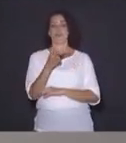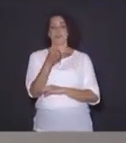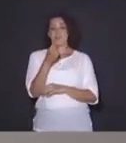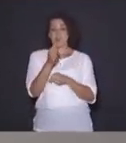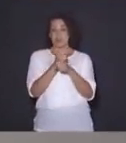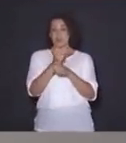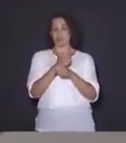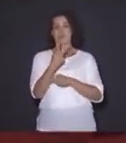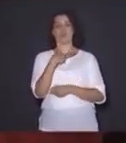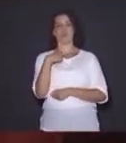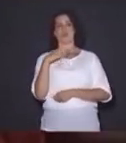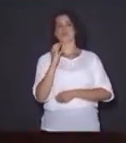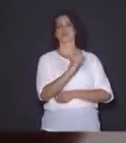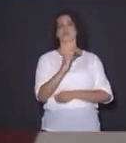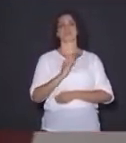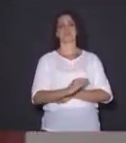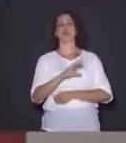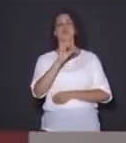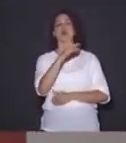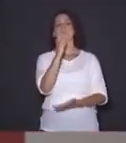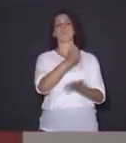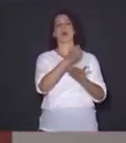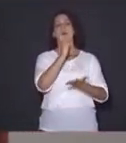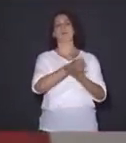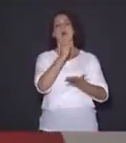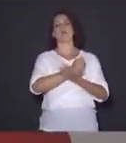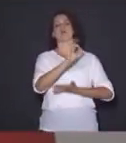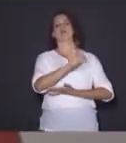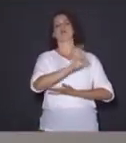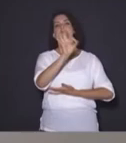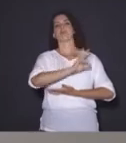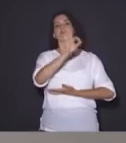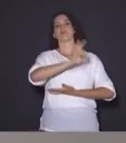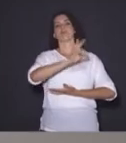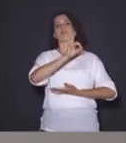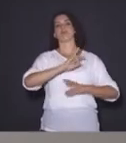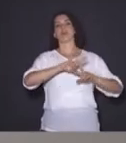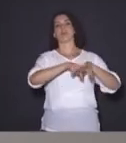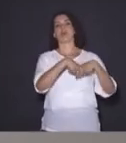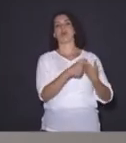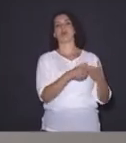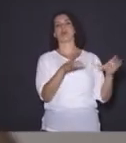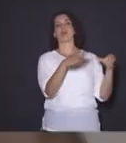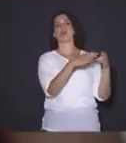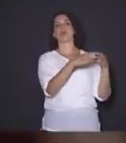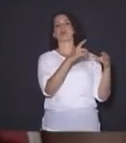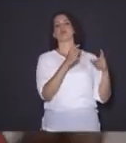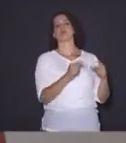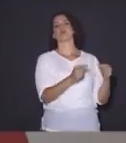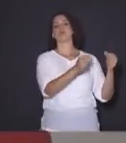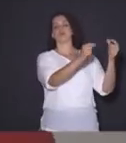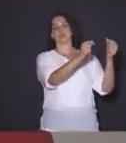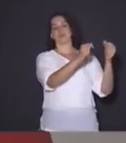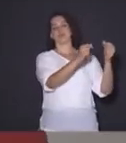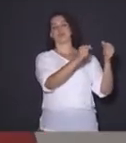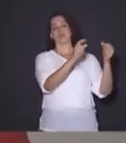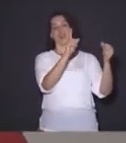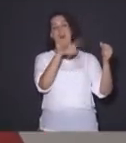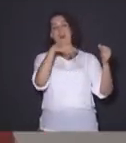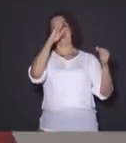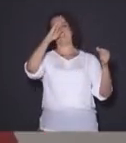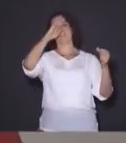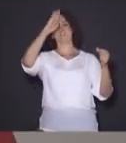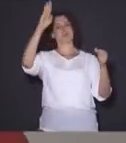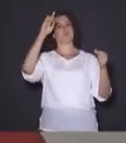este em 20 anos vão ter que pagar juros para o segmento financeiro essa foi a grande feito deles